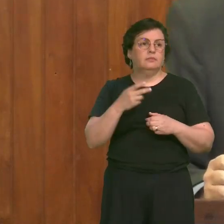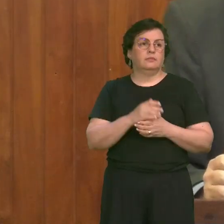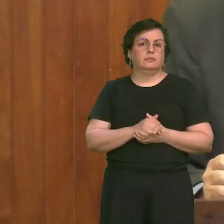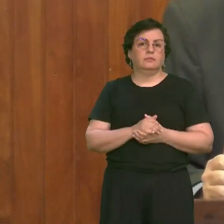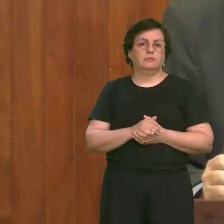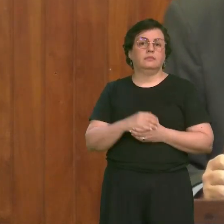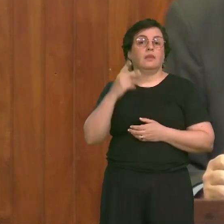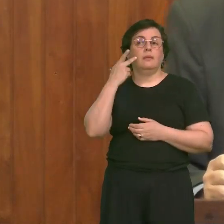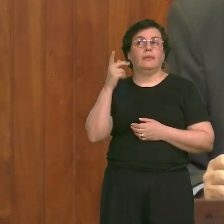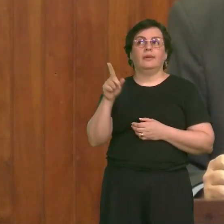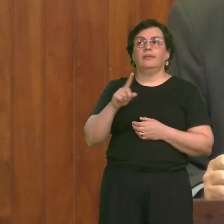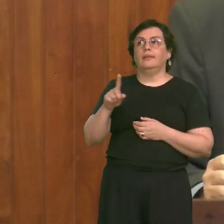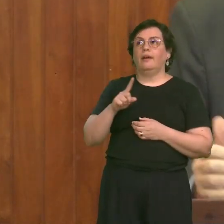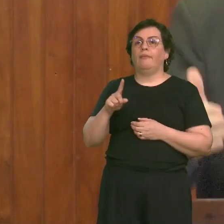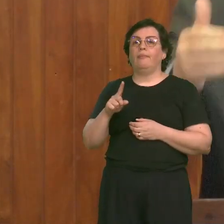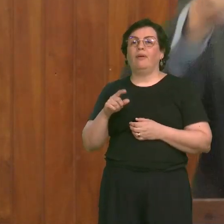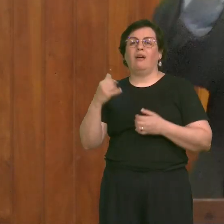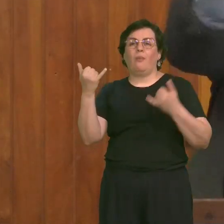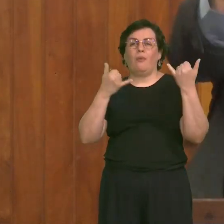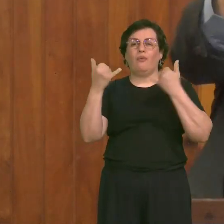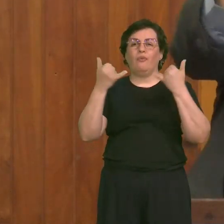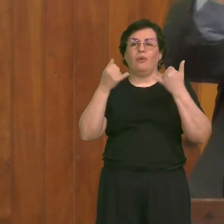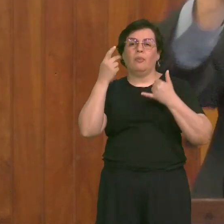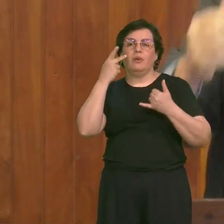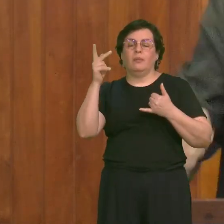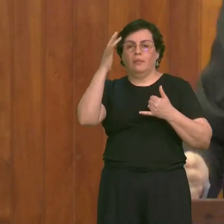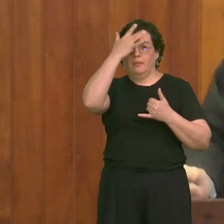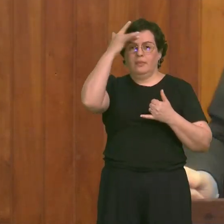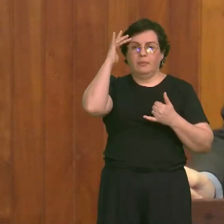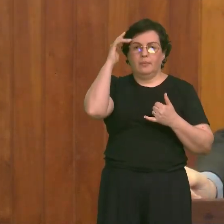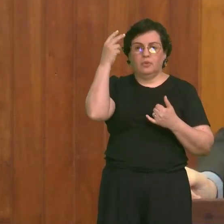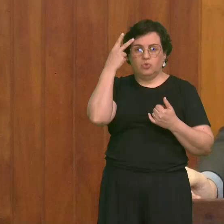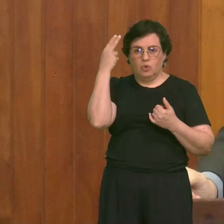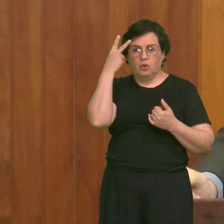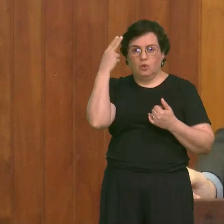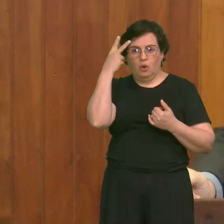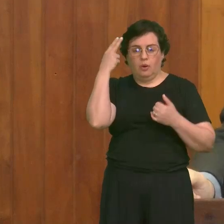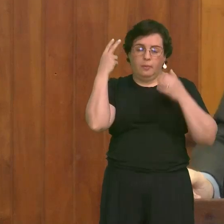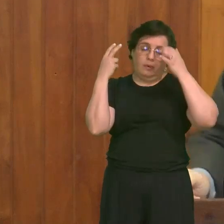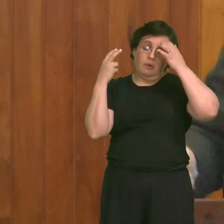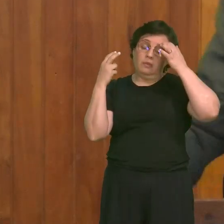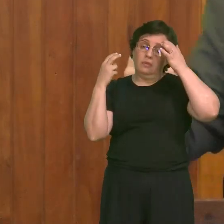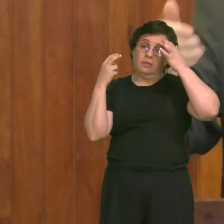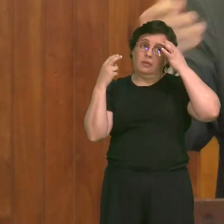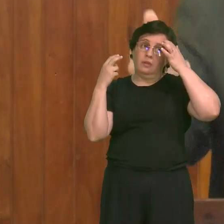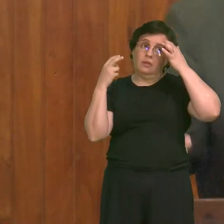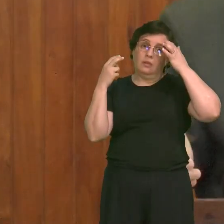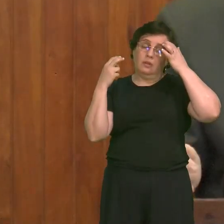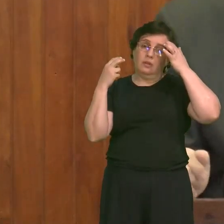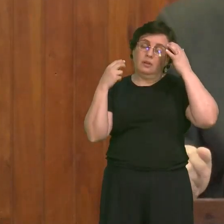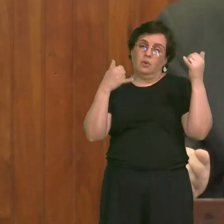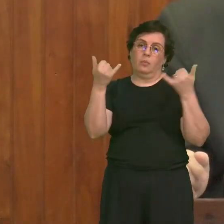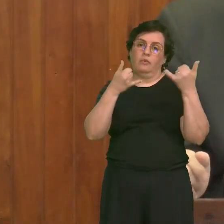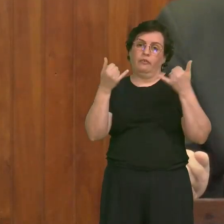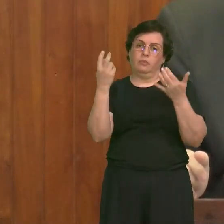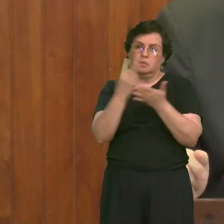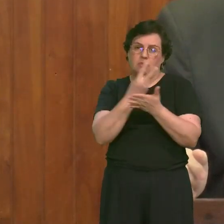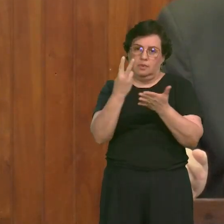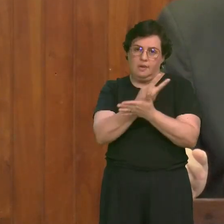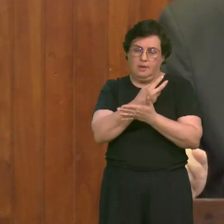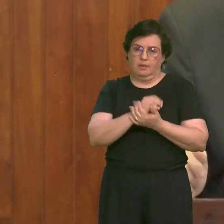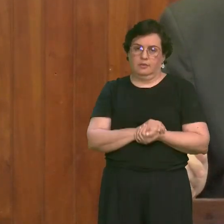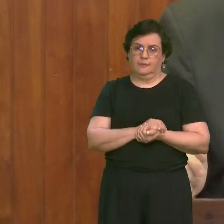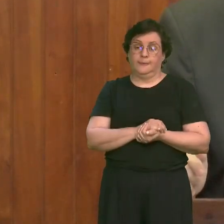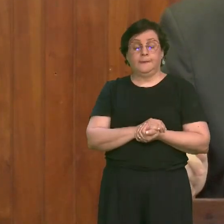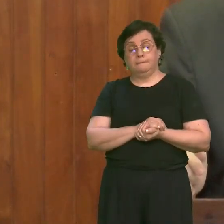aqui para que não fique é uma informação para o cidadão comum o contribuinte Marinete uma informação equivocada